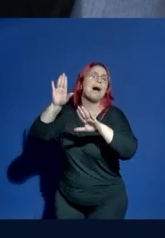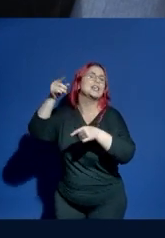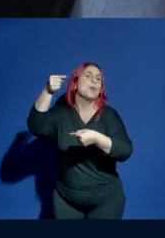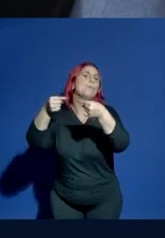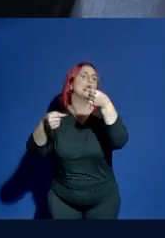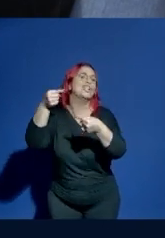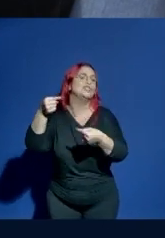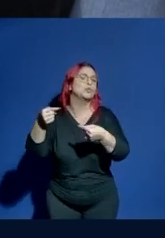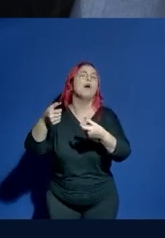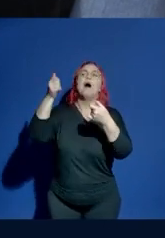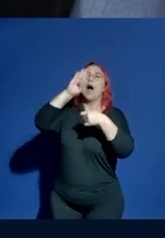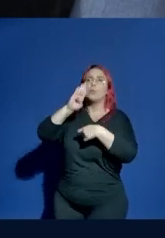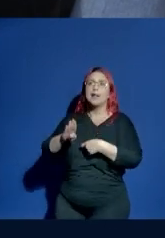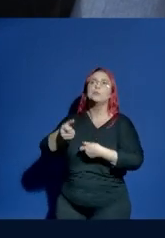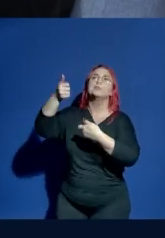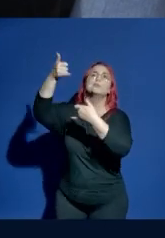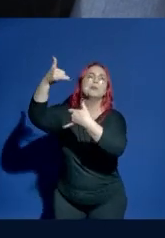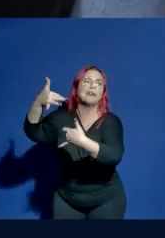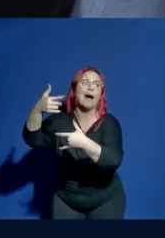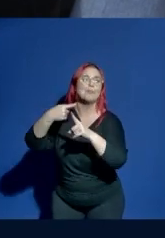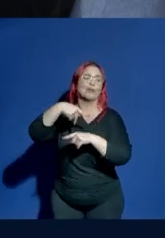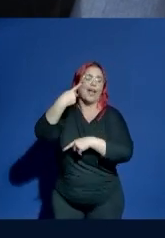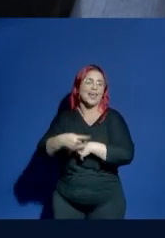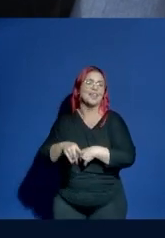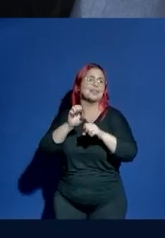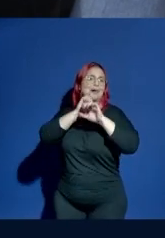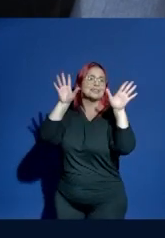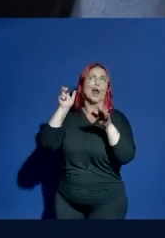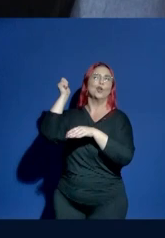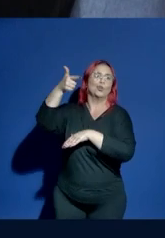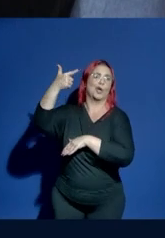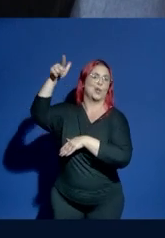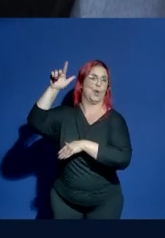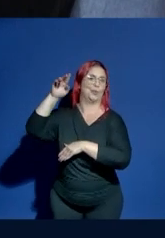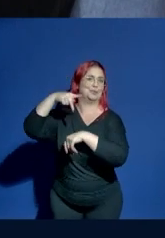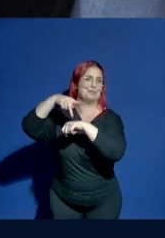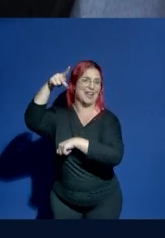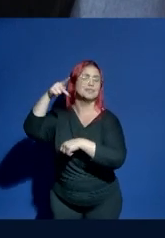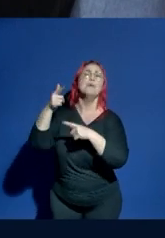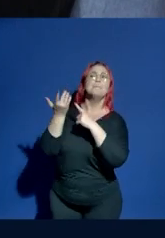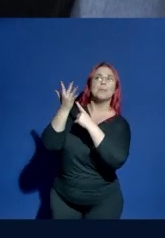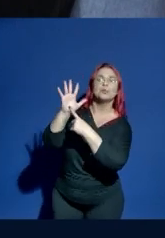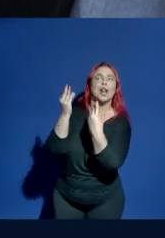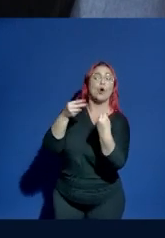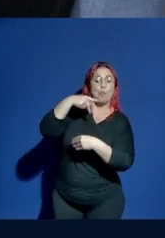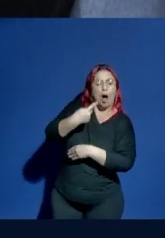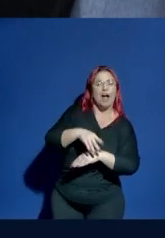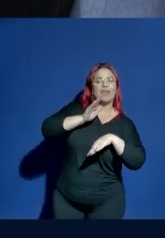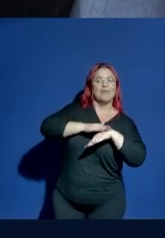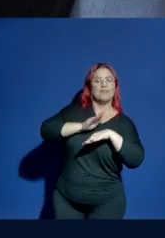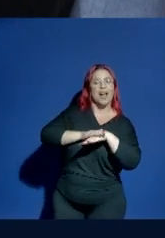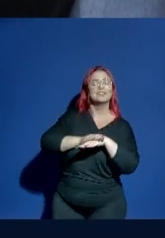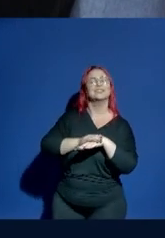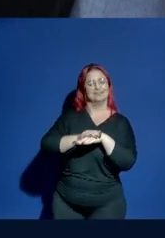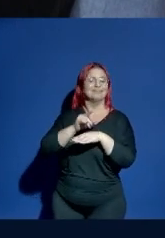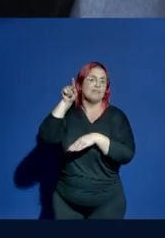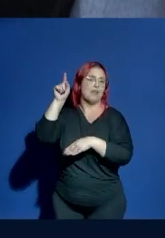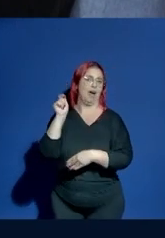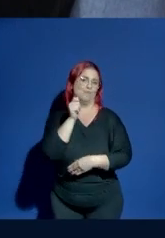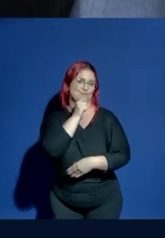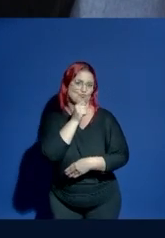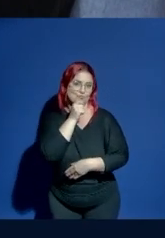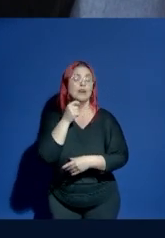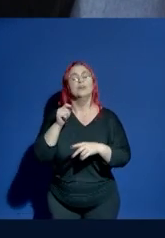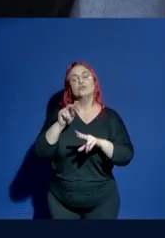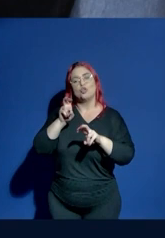o Brasil tem que explicar melhor o que faz, né, e conseguir um consenso maior de mostrar como a gente faz essa produção integrada de